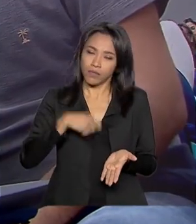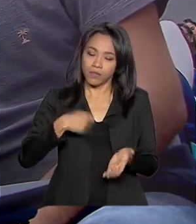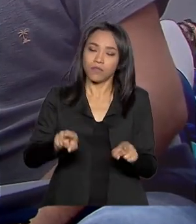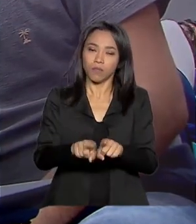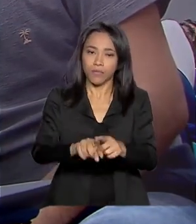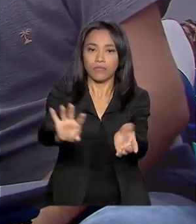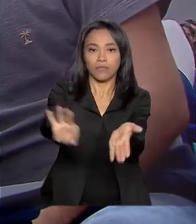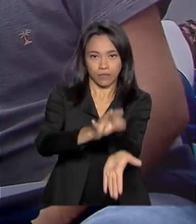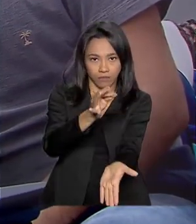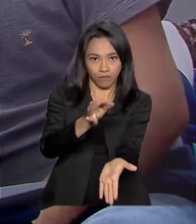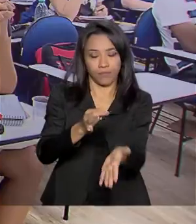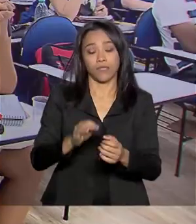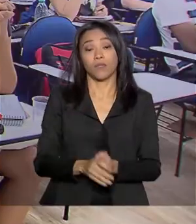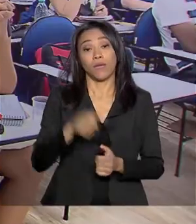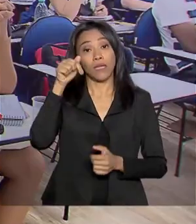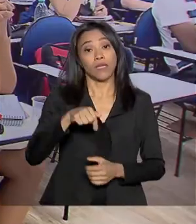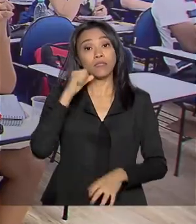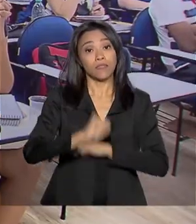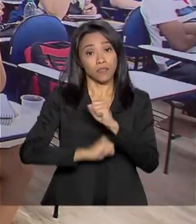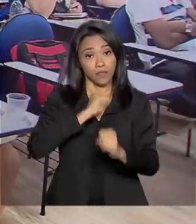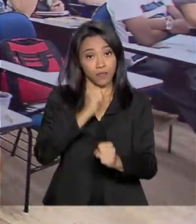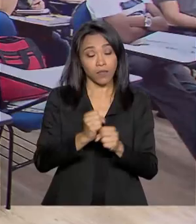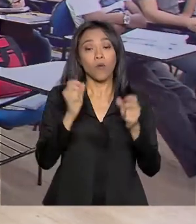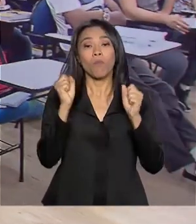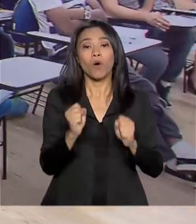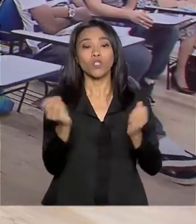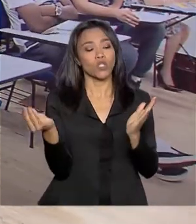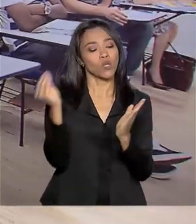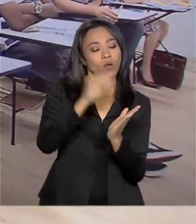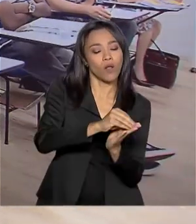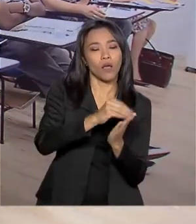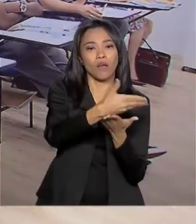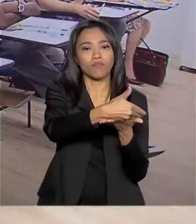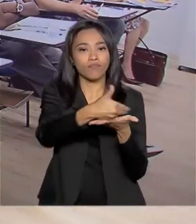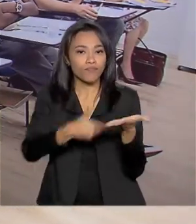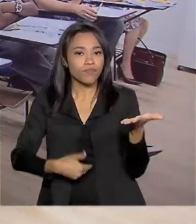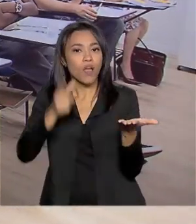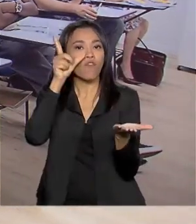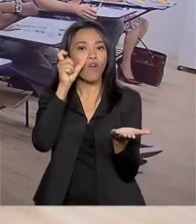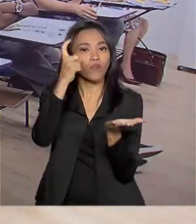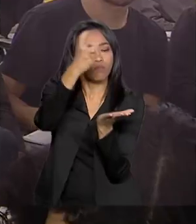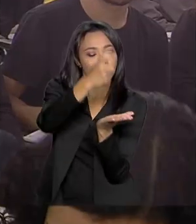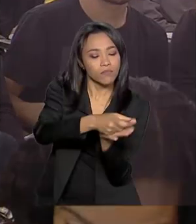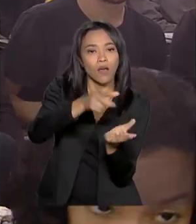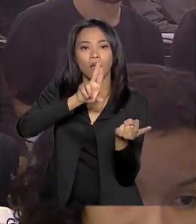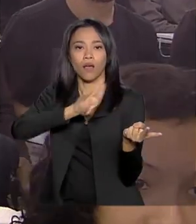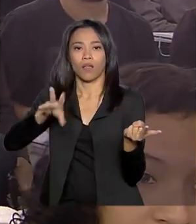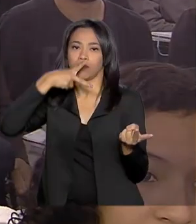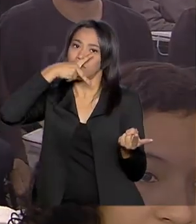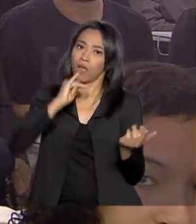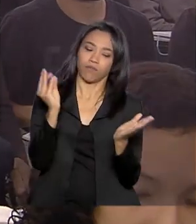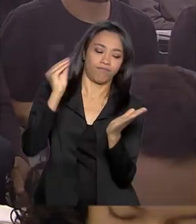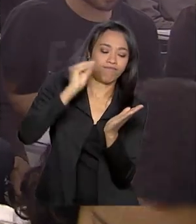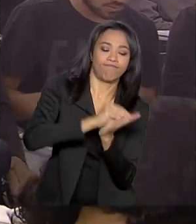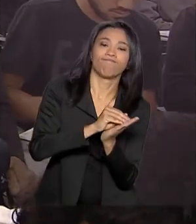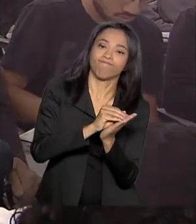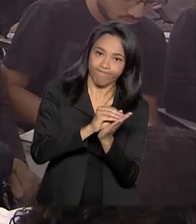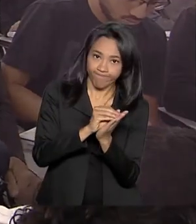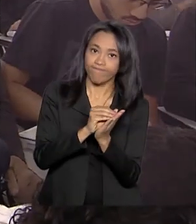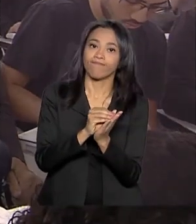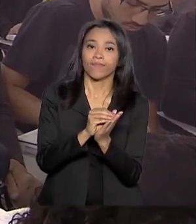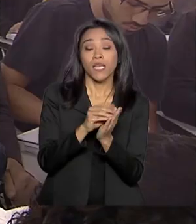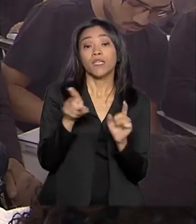inscrever. Esse ano, candidatos poderão incluir no formulário uma foto e o nome do pai. As solicitações de